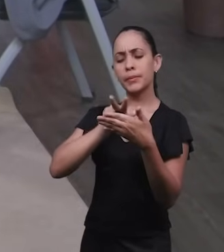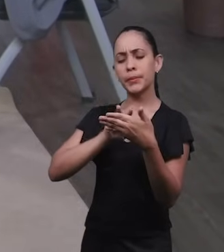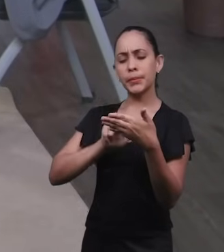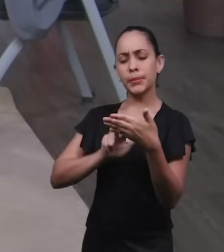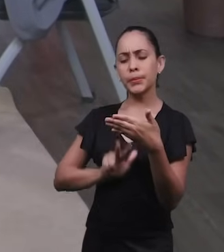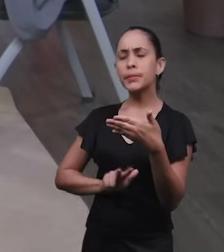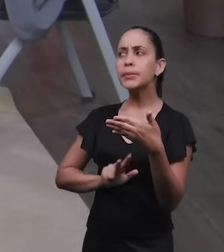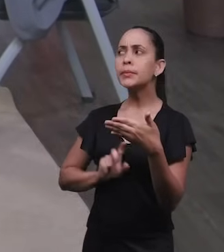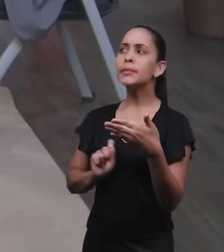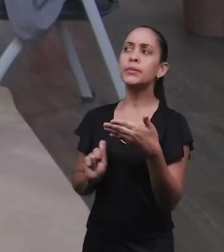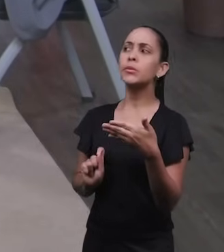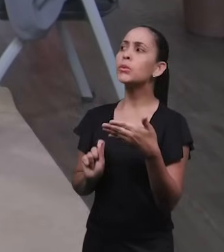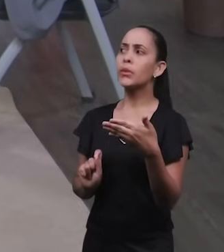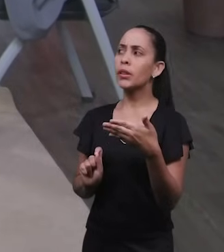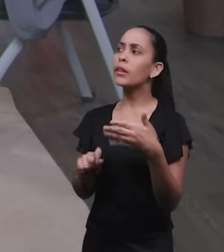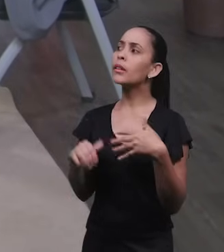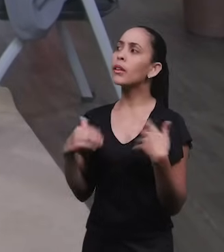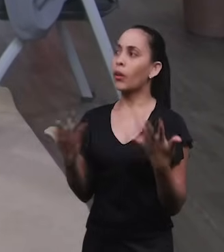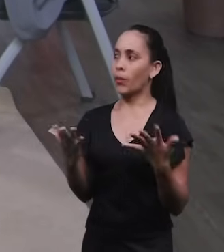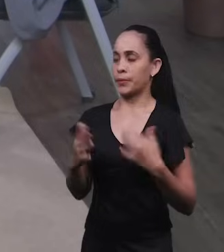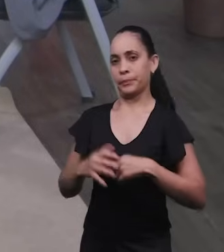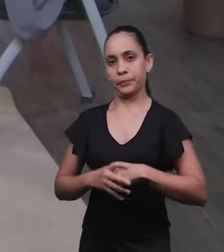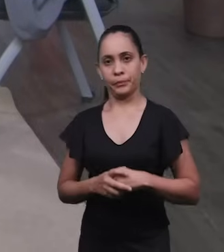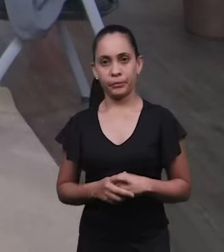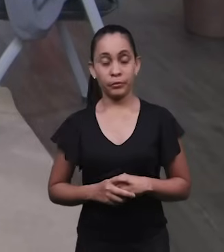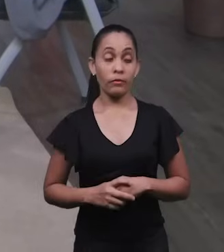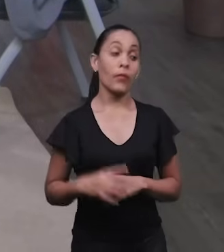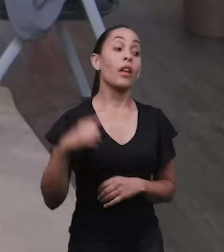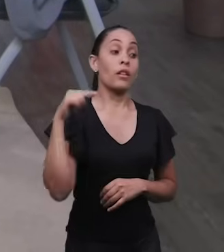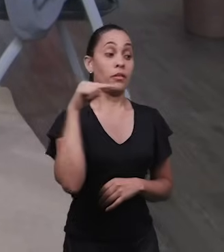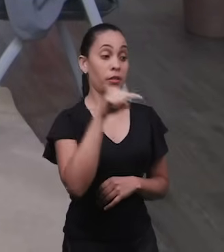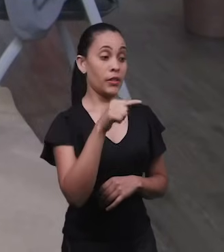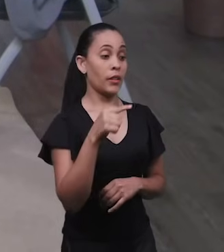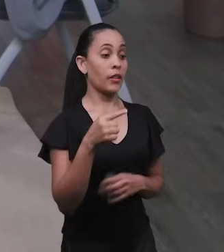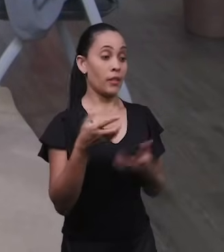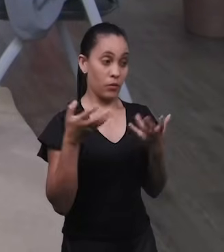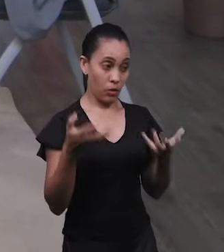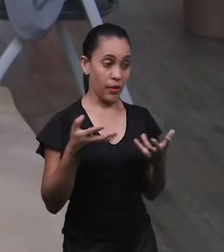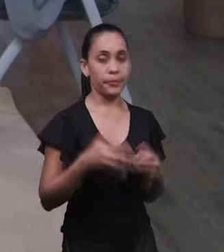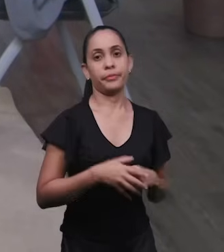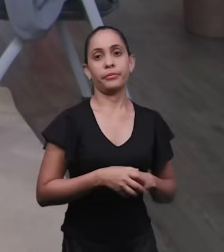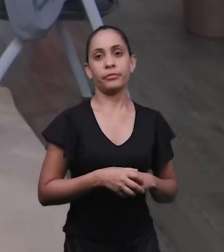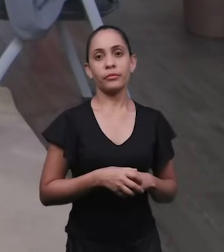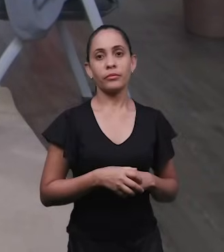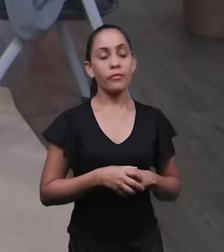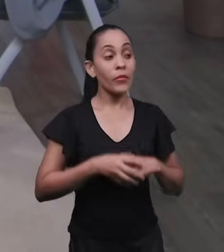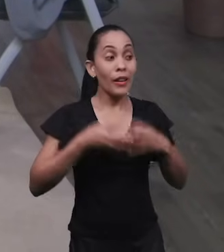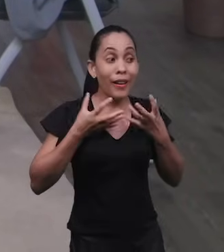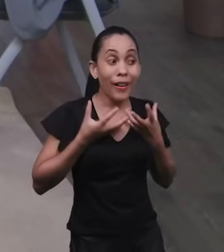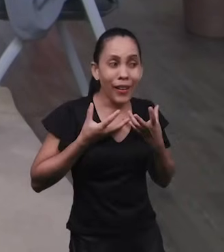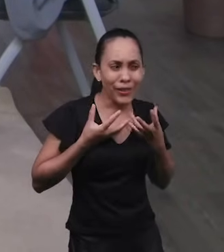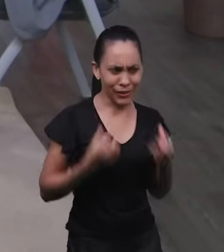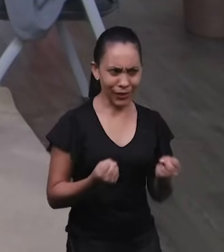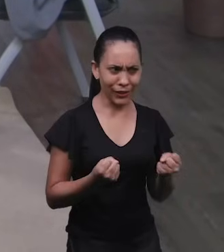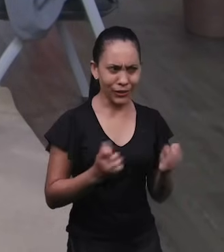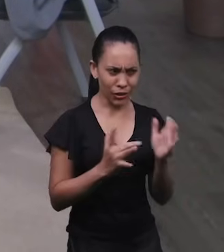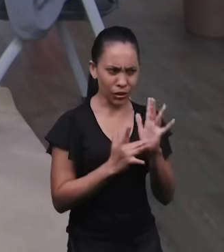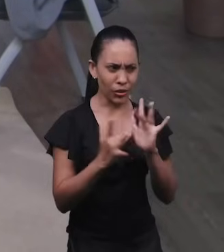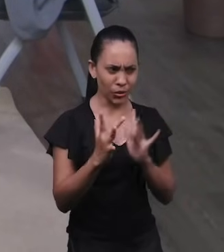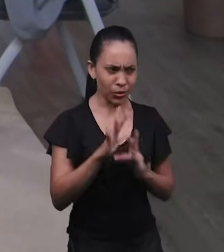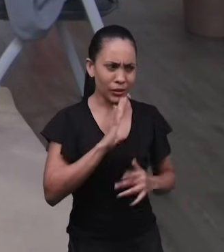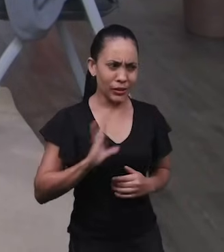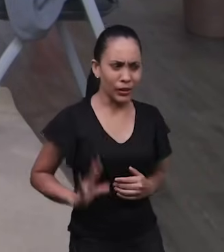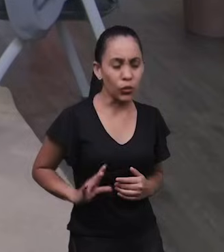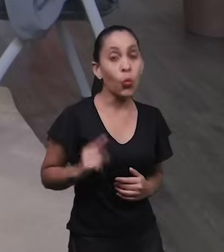leu, tá. E aí? Você agora aceita